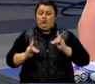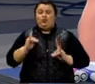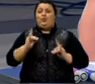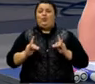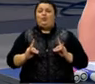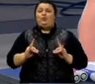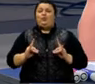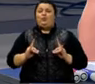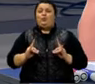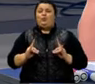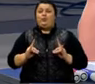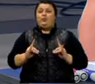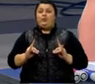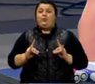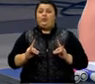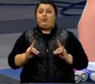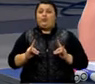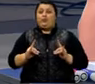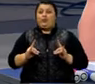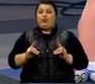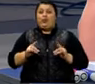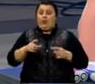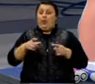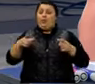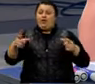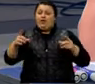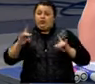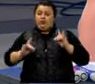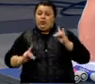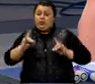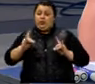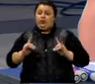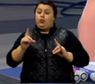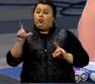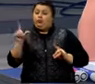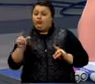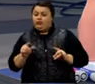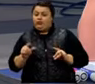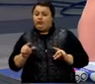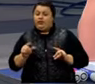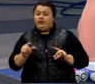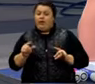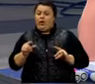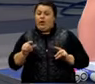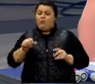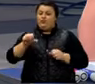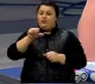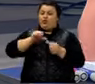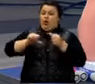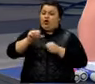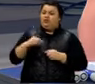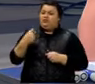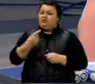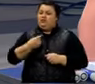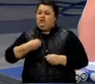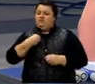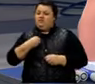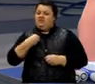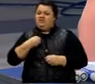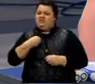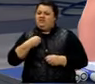o aumento desses hormônios quanto a diminuição, altera toda a nossa vida, faz nos